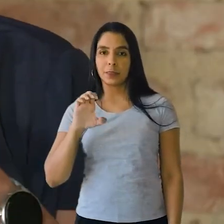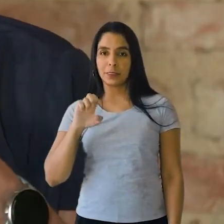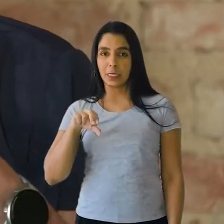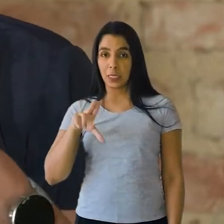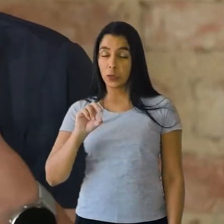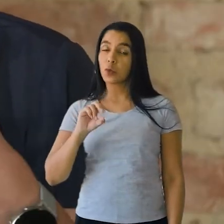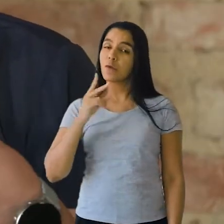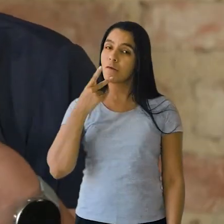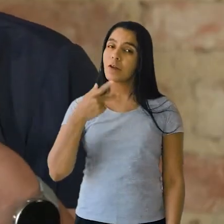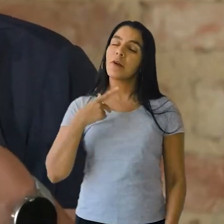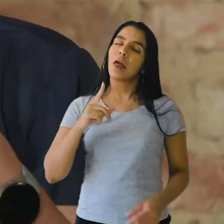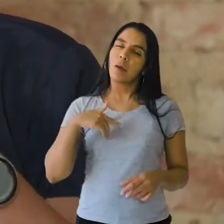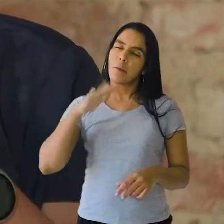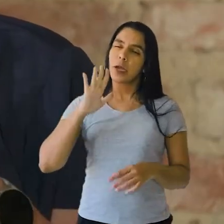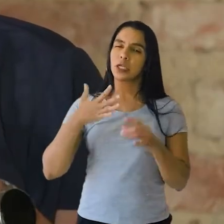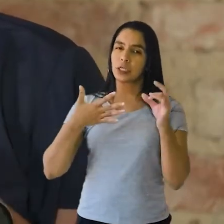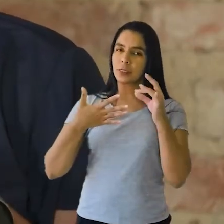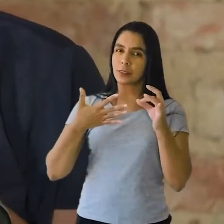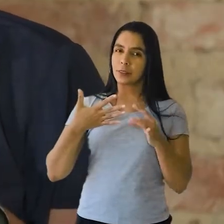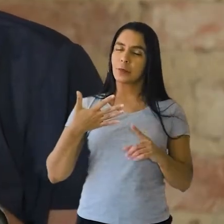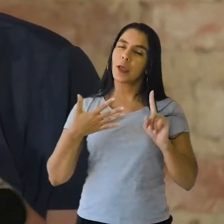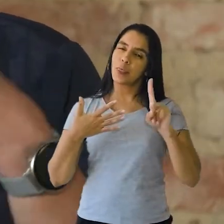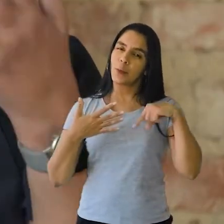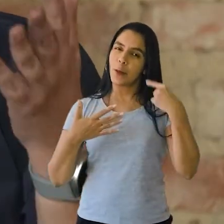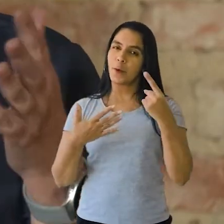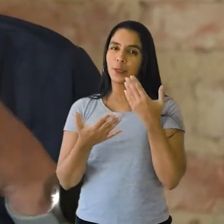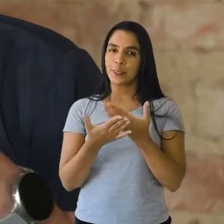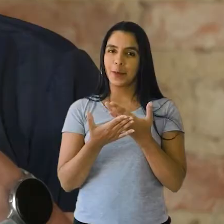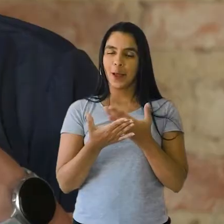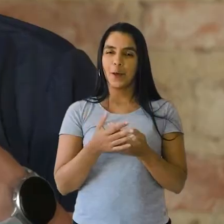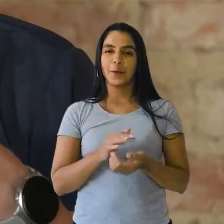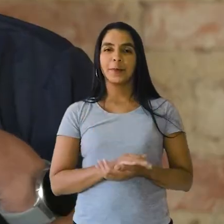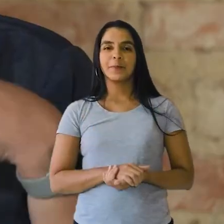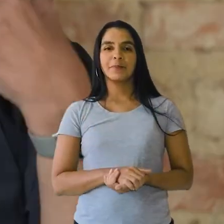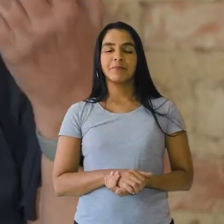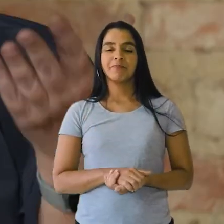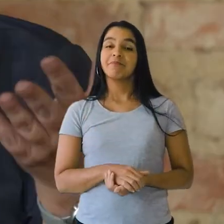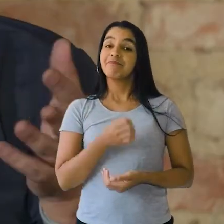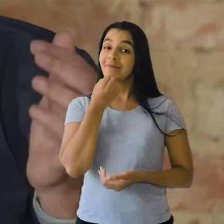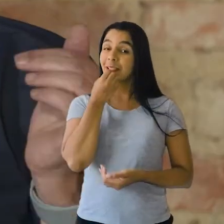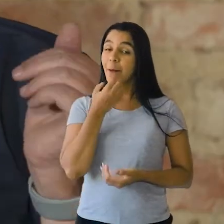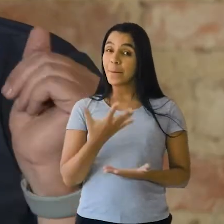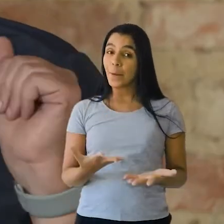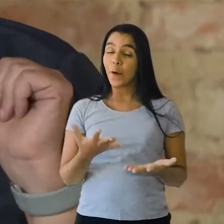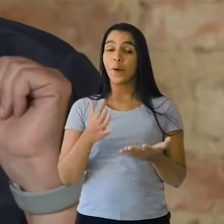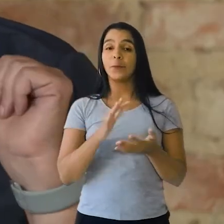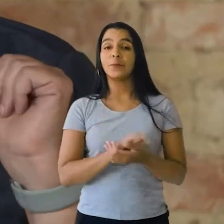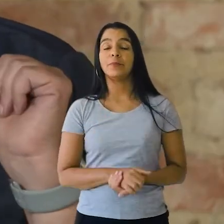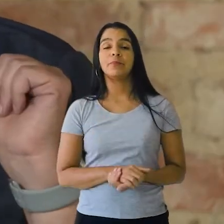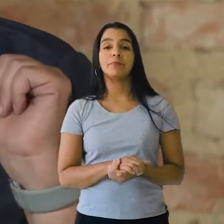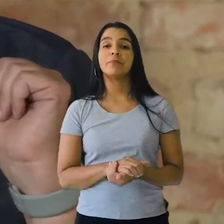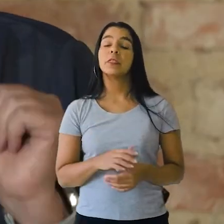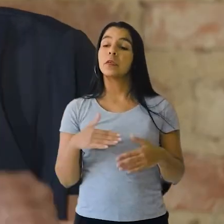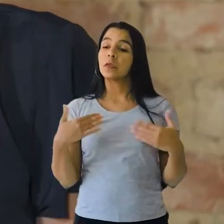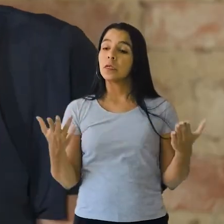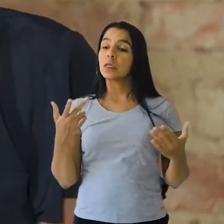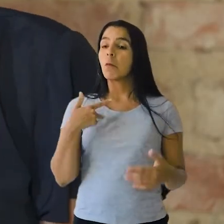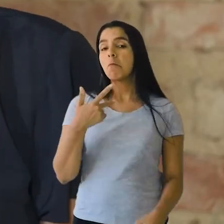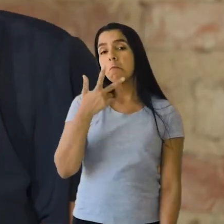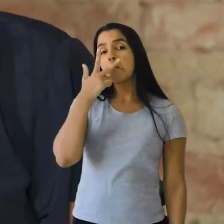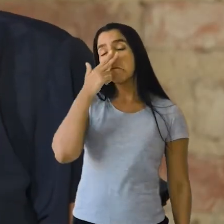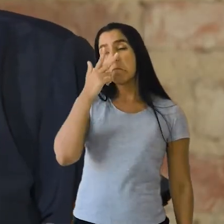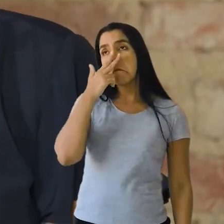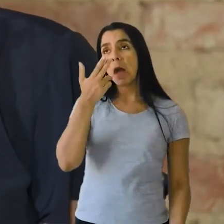é o Holoceno, e que vai ser tratado com um pouco mais de detalhe numa próxima aula.